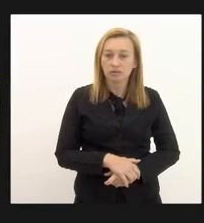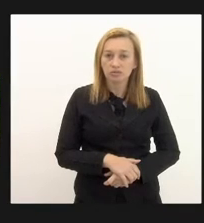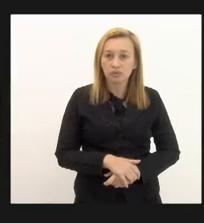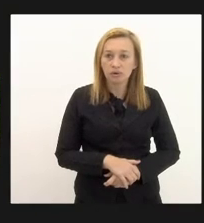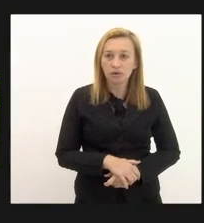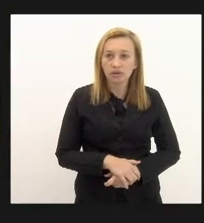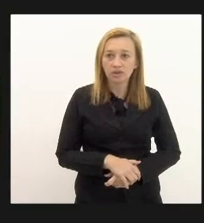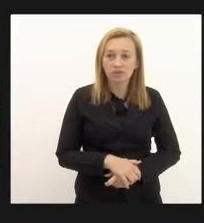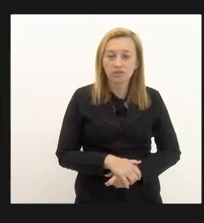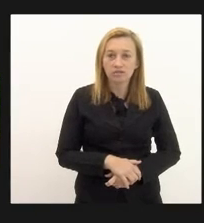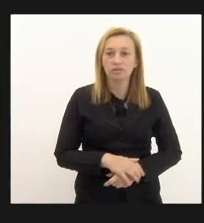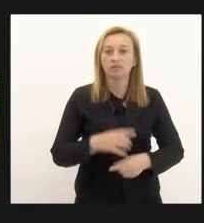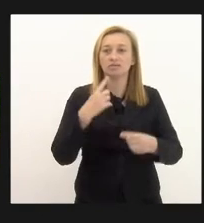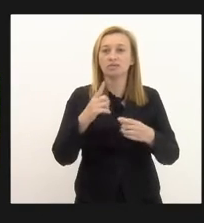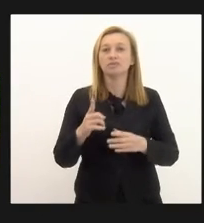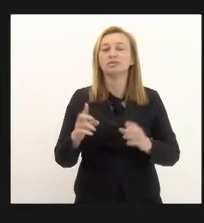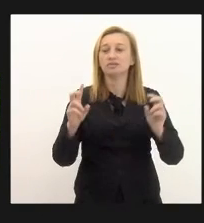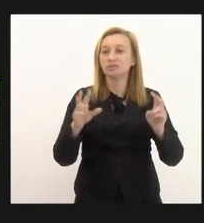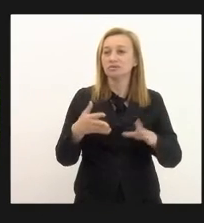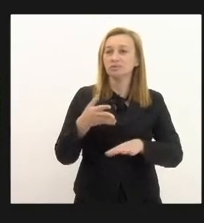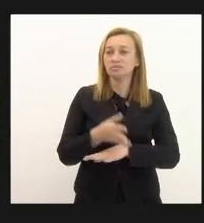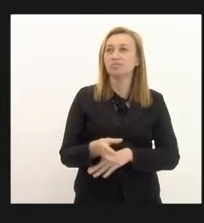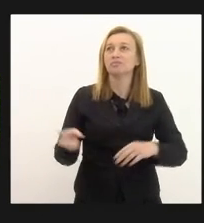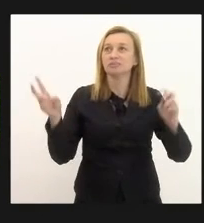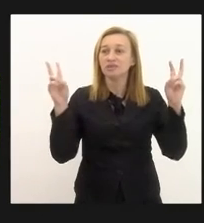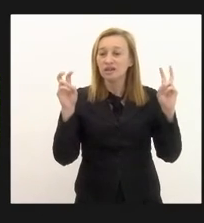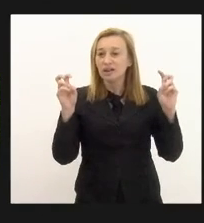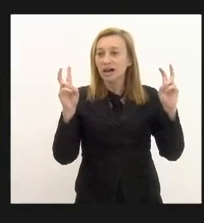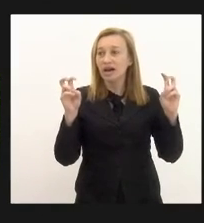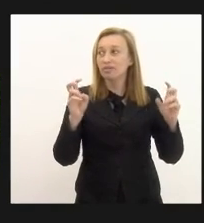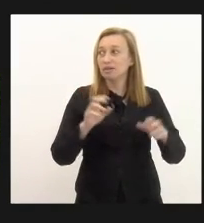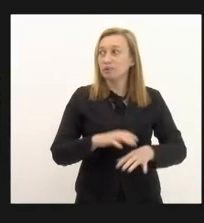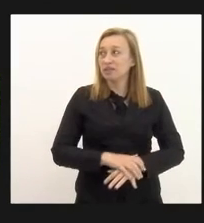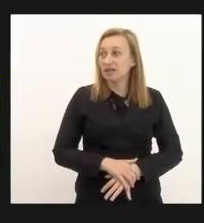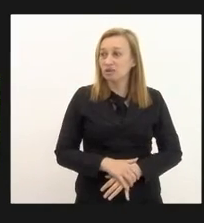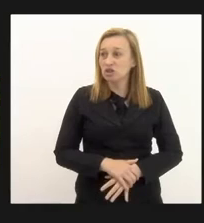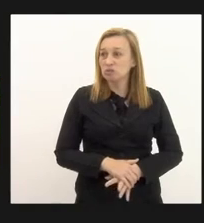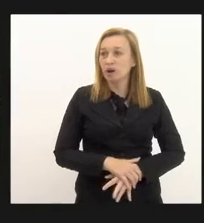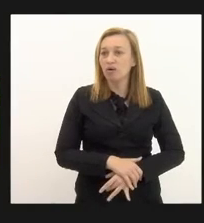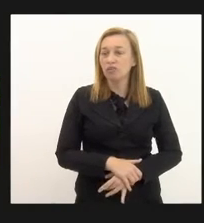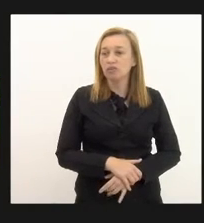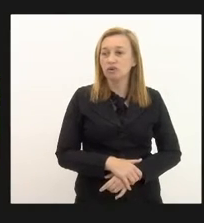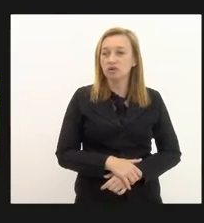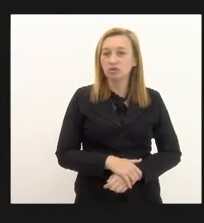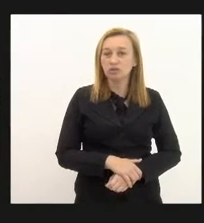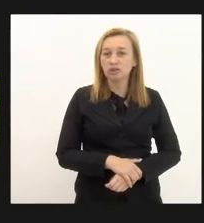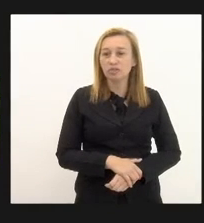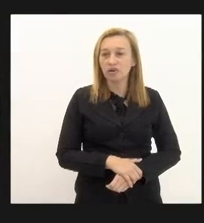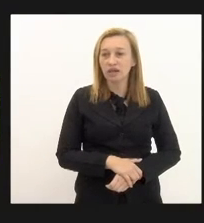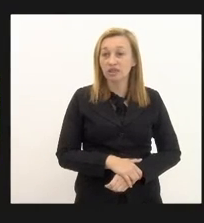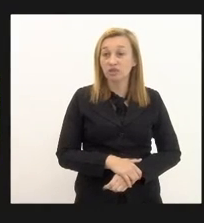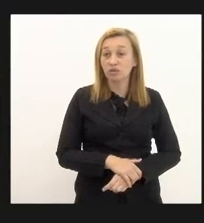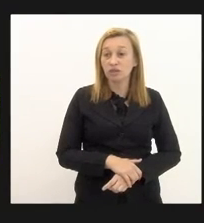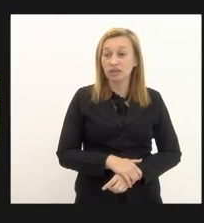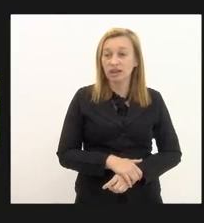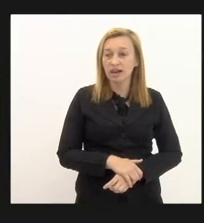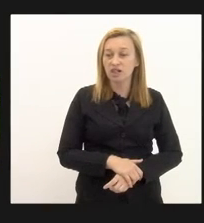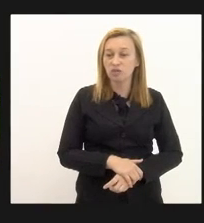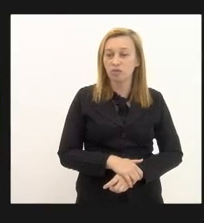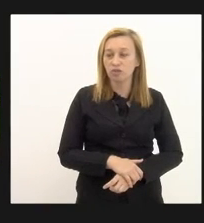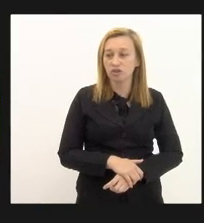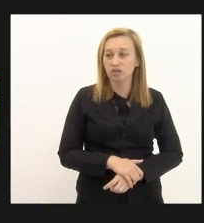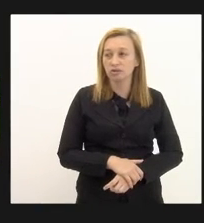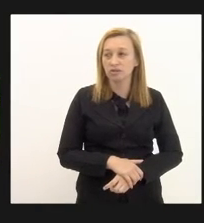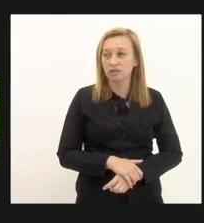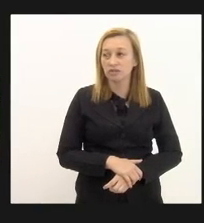condições que nós chegamos aqui não exime a ter esse regime fiscal eu gostaria de